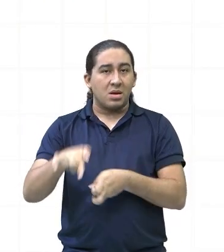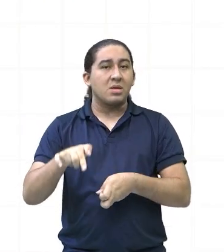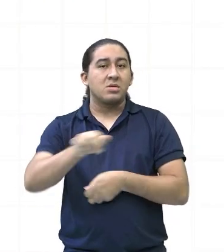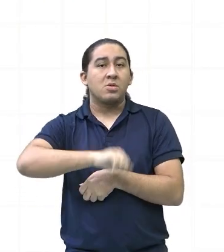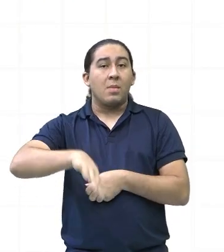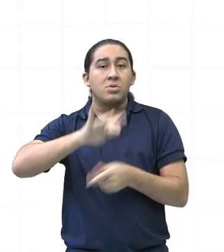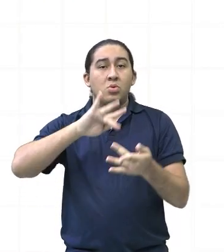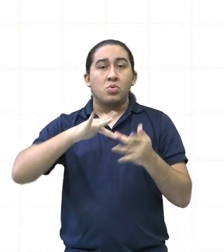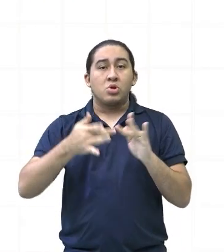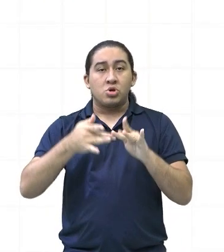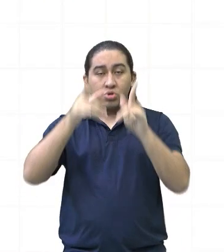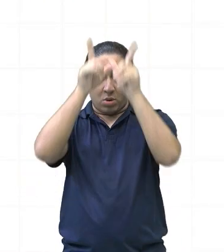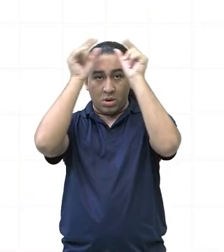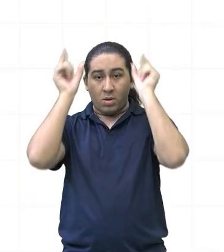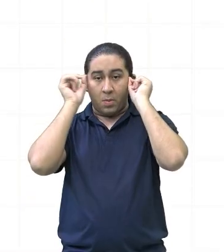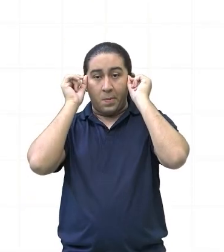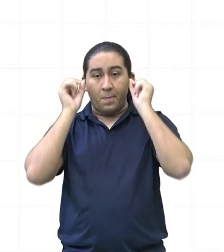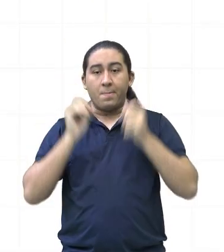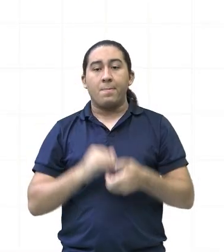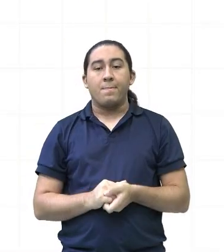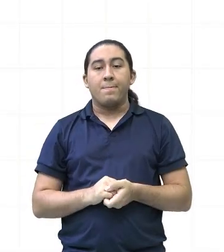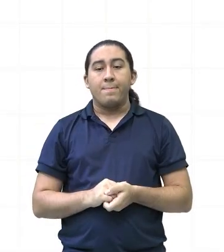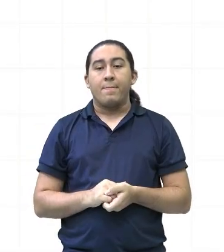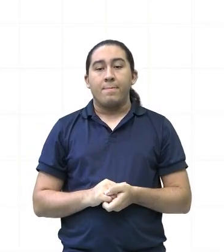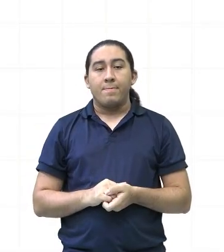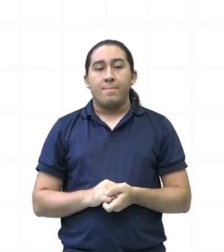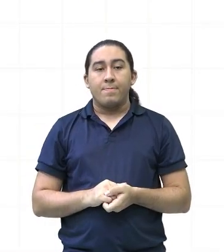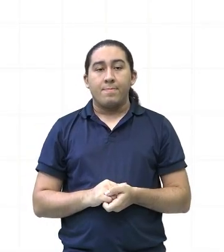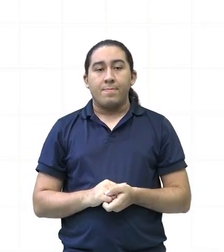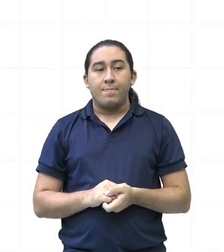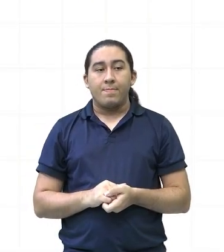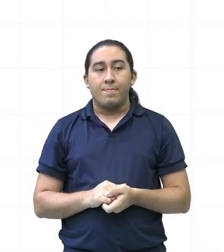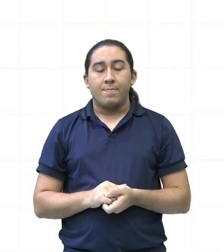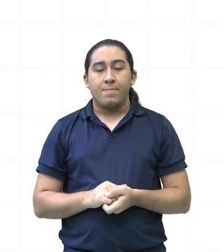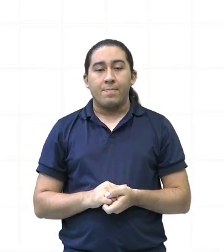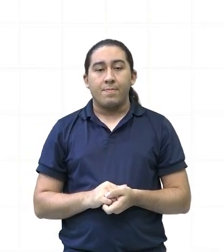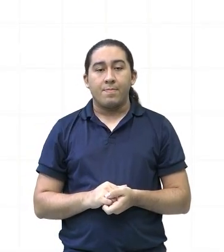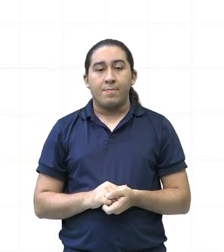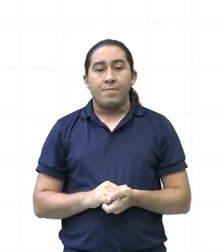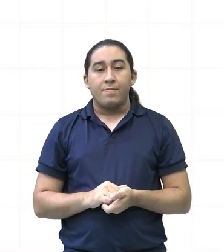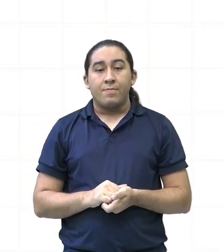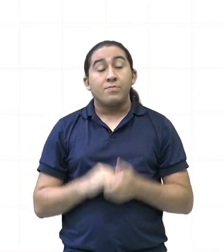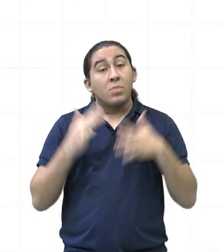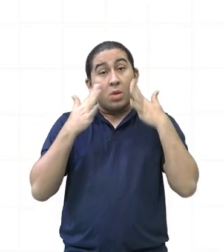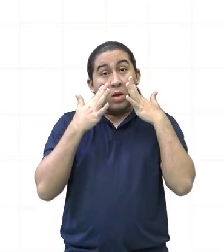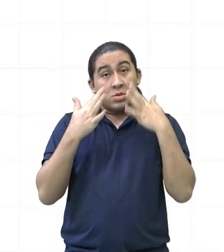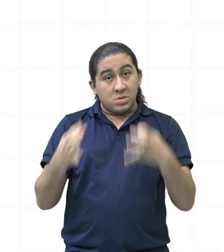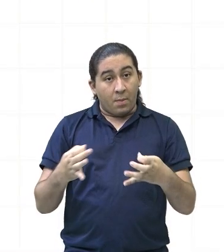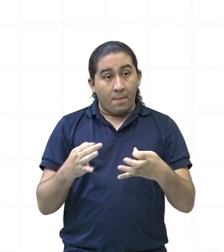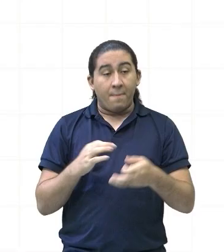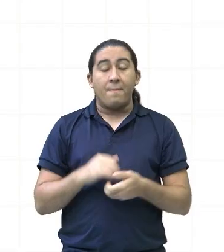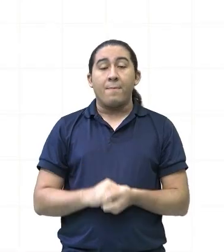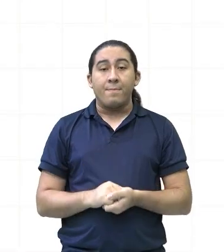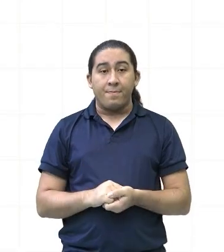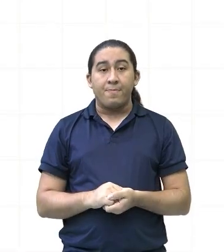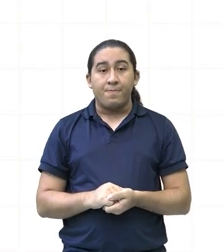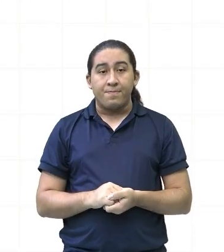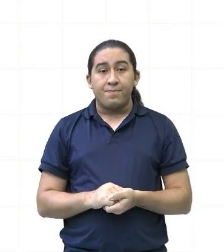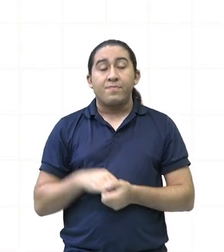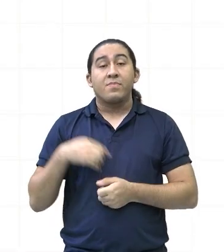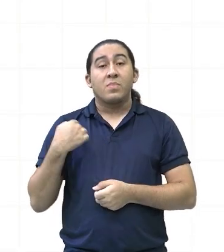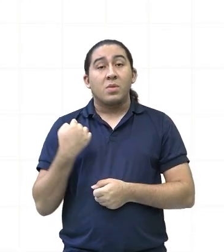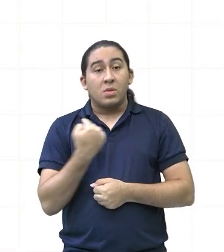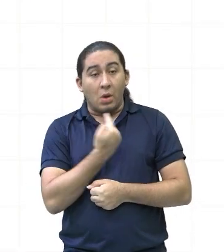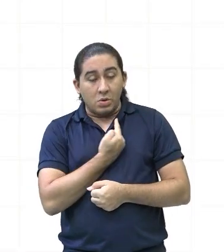grego, ok? Então, observem aí, né, que aos poucos nós vamos, então, dando, né, seguindo